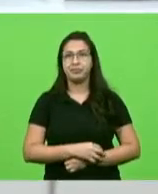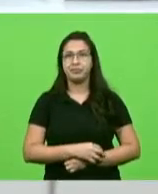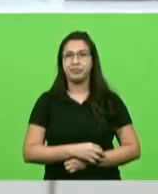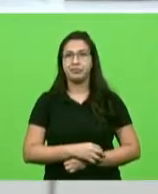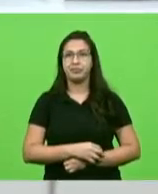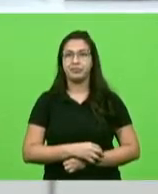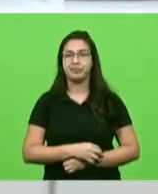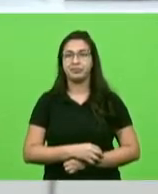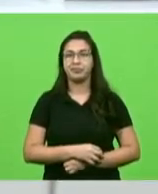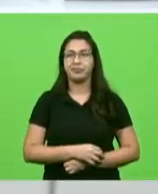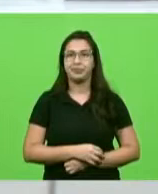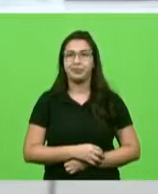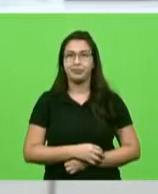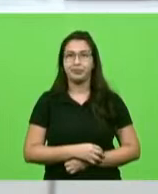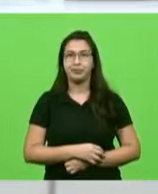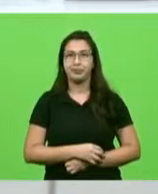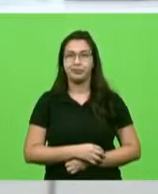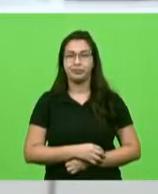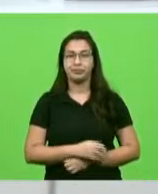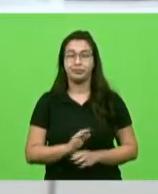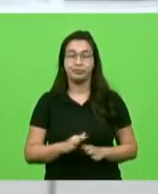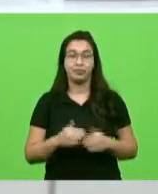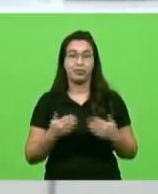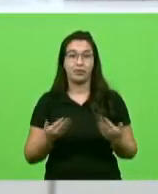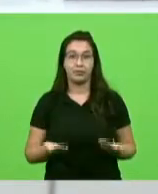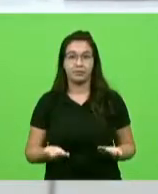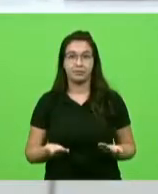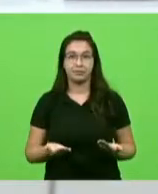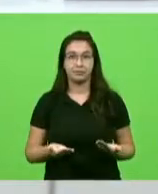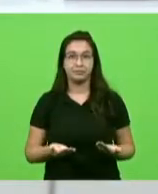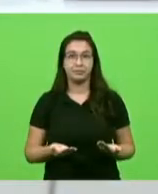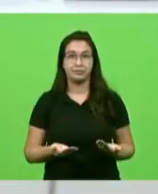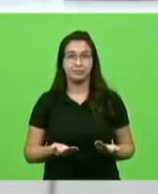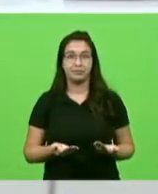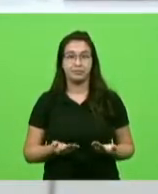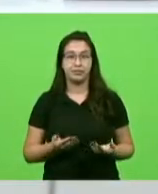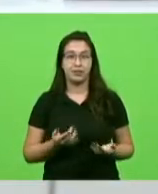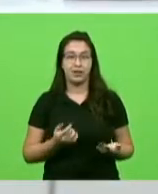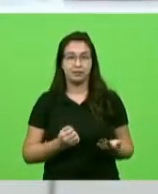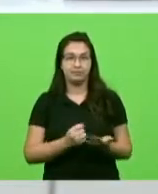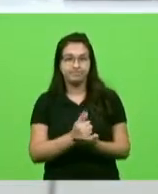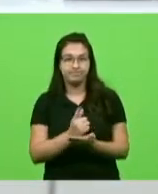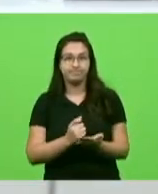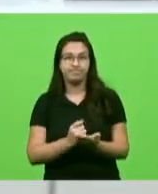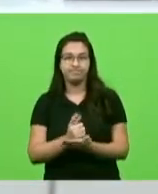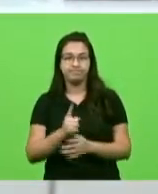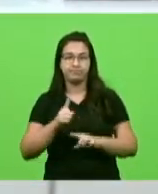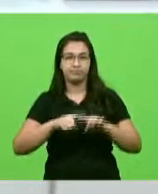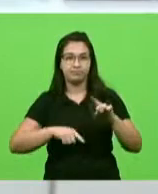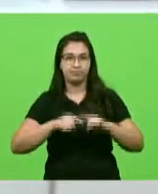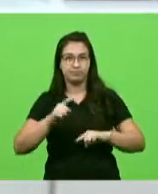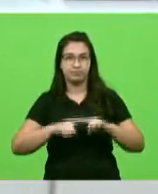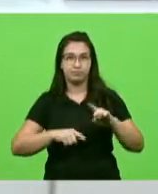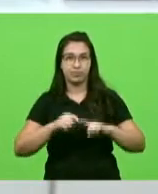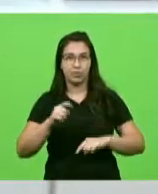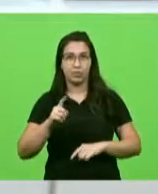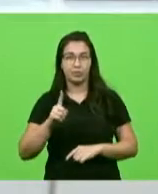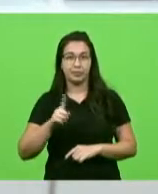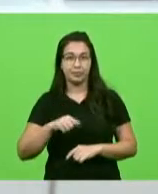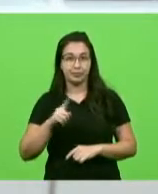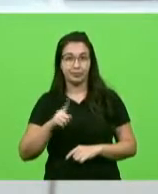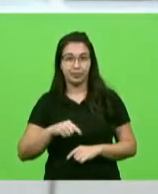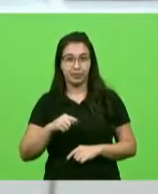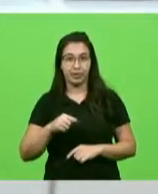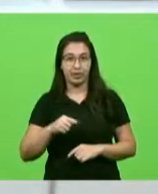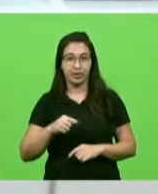e foi embora aí que passa ai que se são dos equipamentos velocidade por